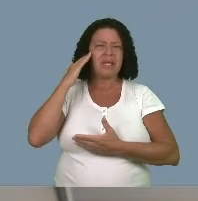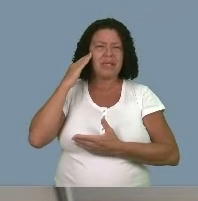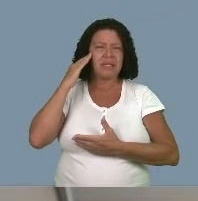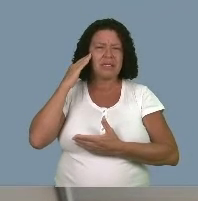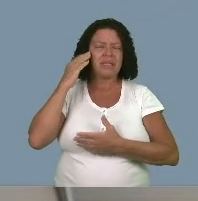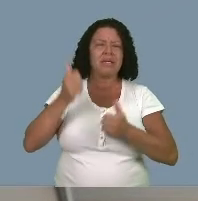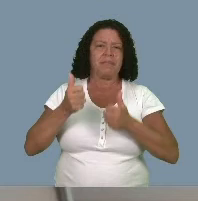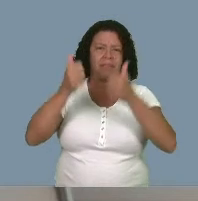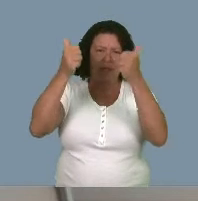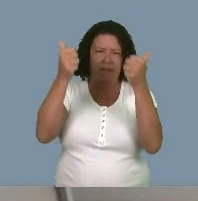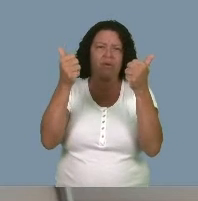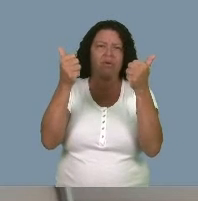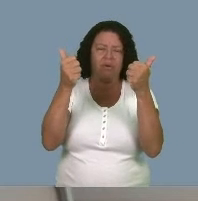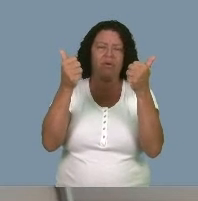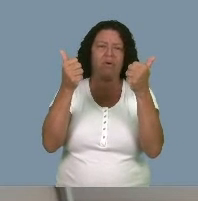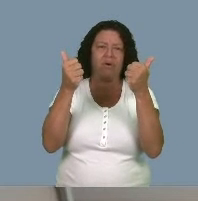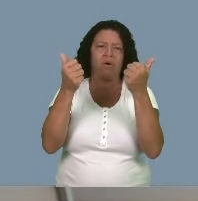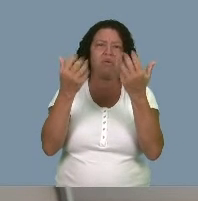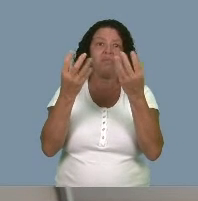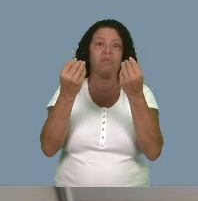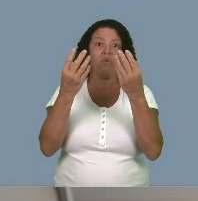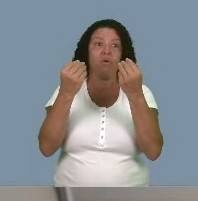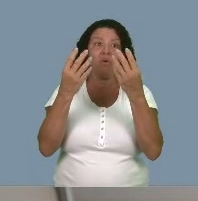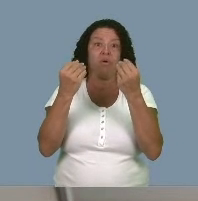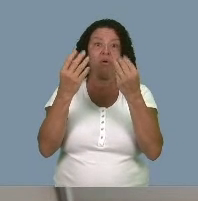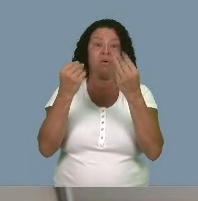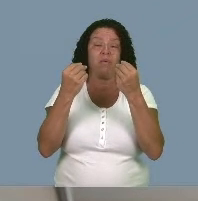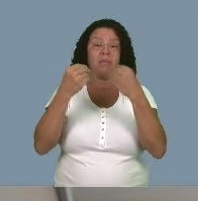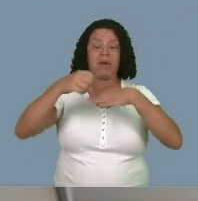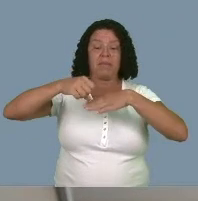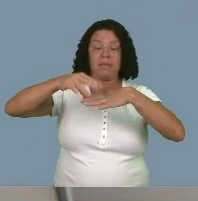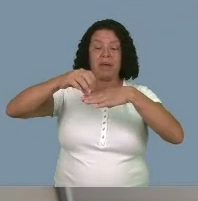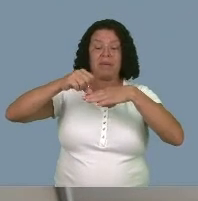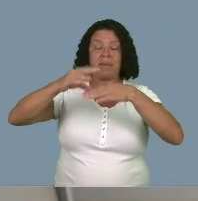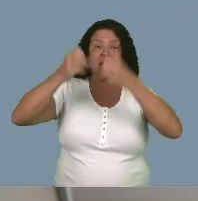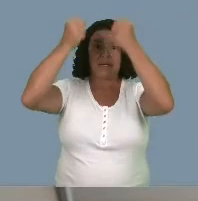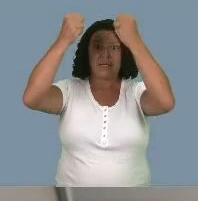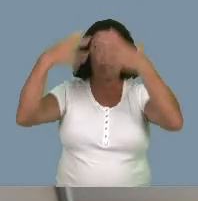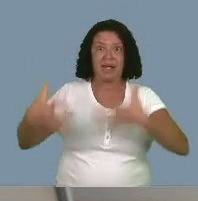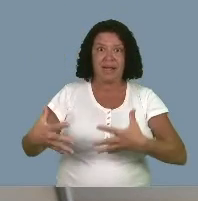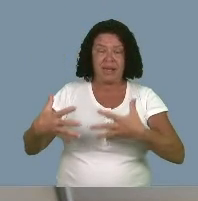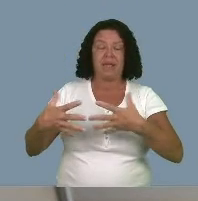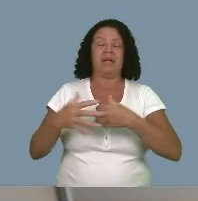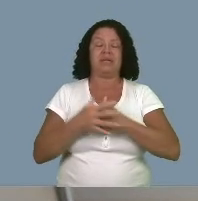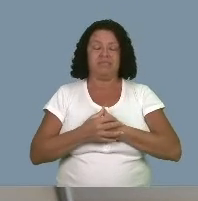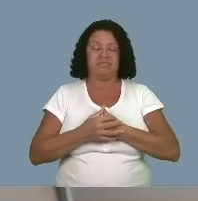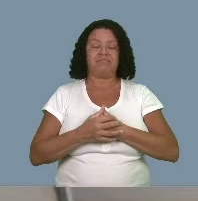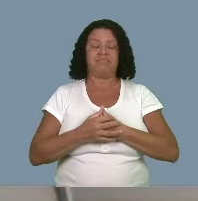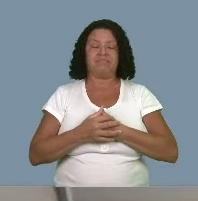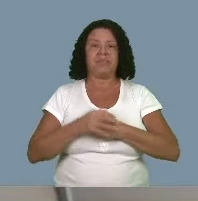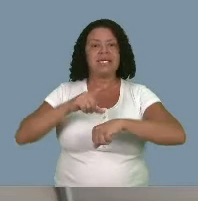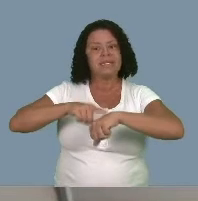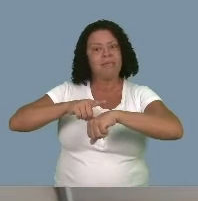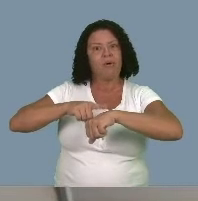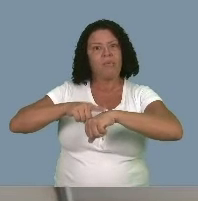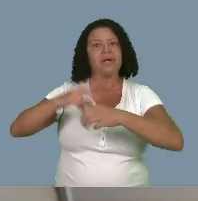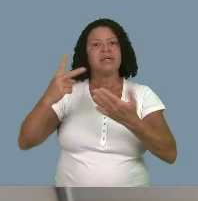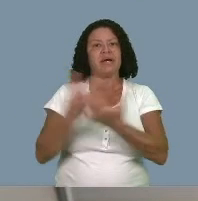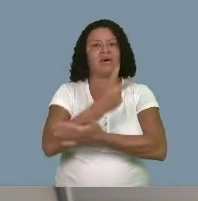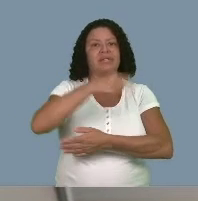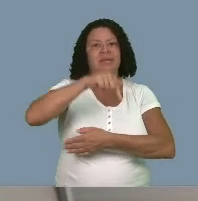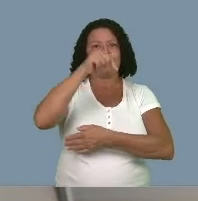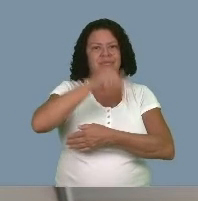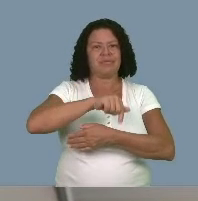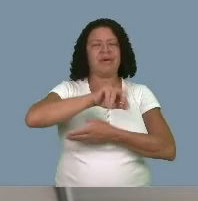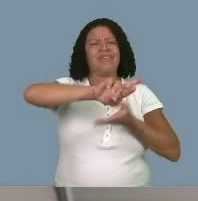pouco mais, né? Tantas mensagens têm sido recebidas, tantos esclarecimentos do mais alto sobre esse momento que estamos passando,